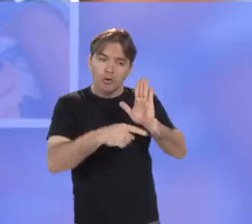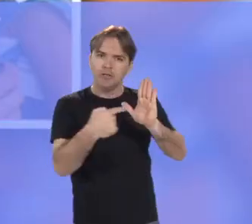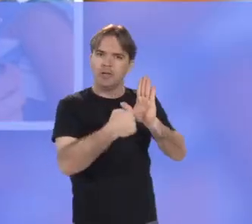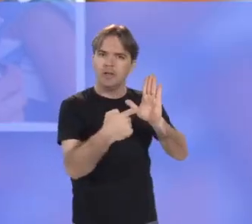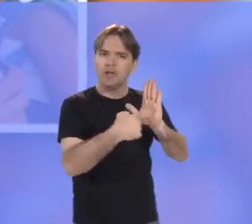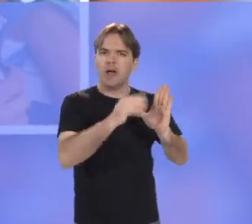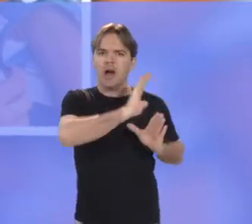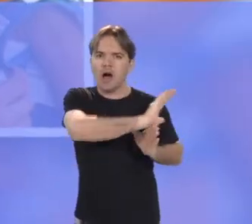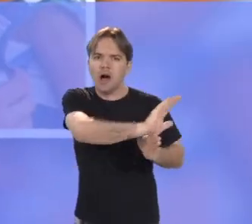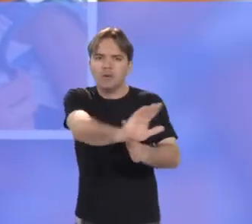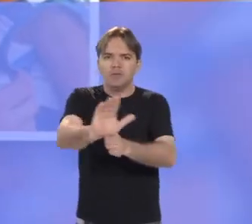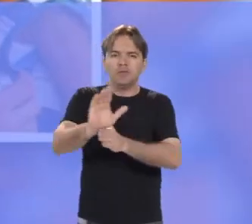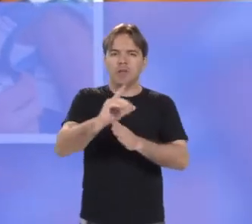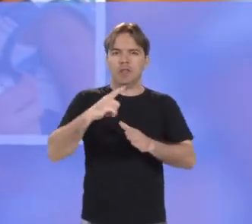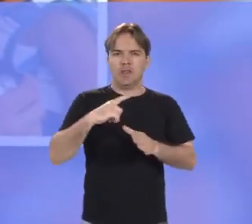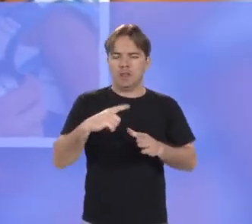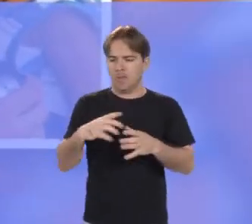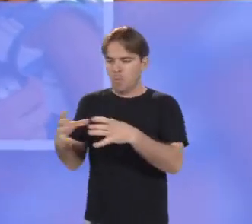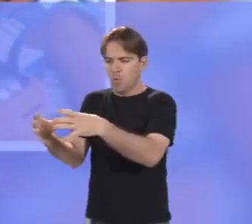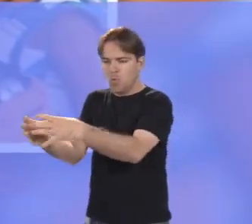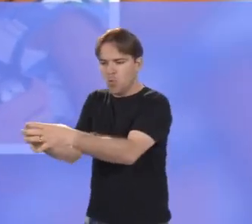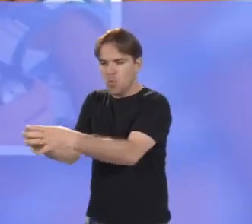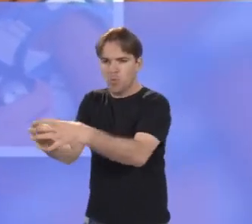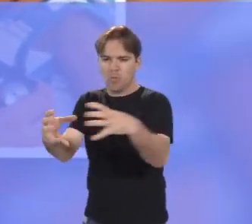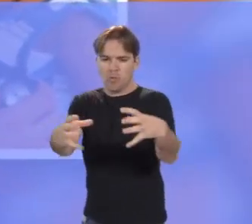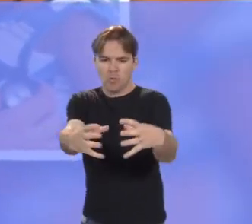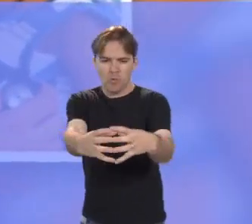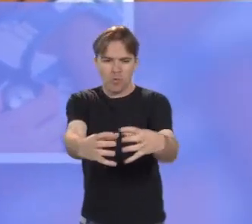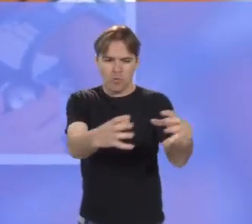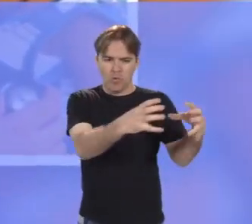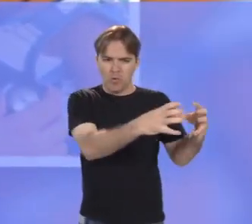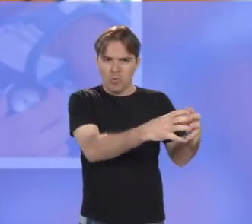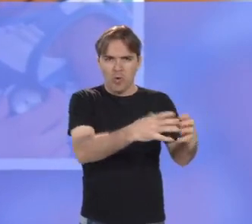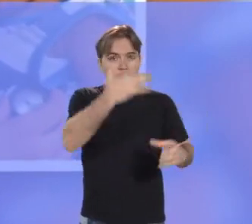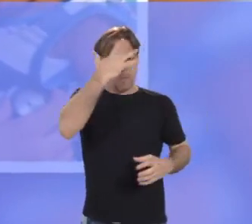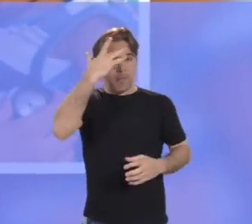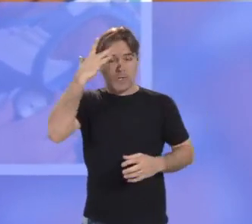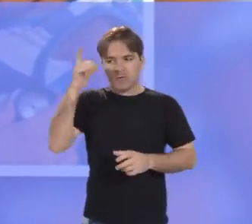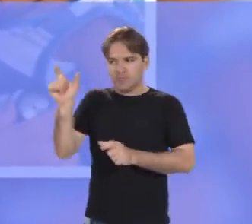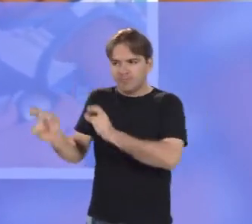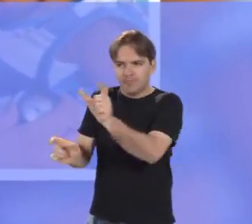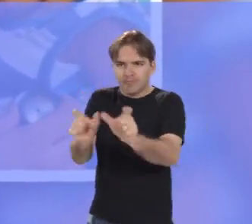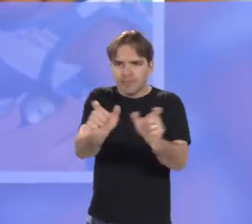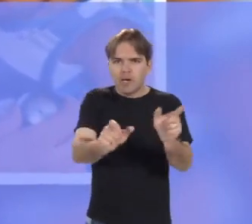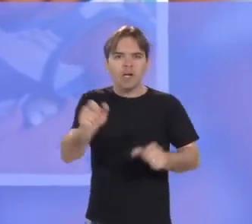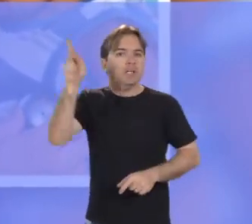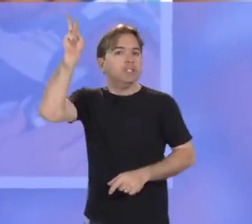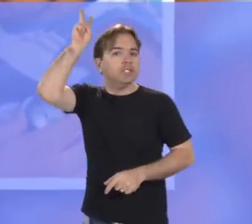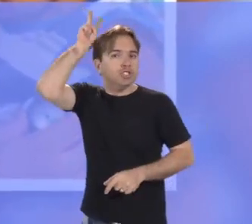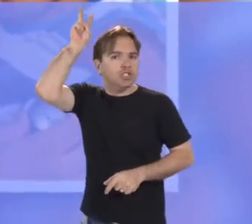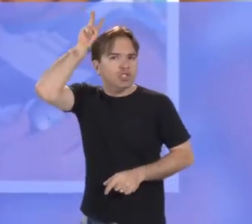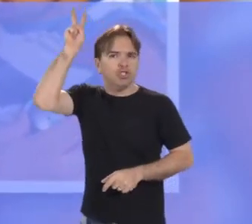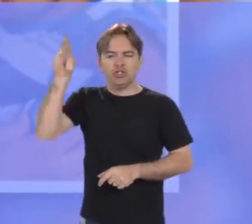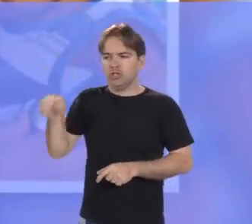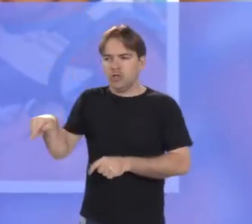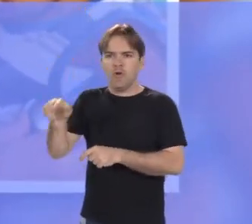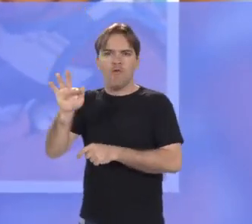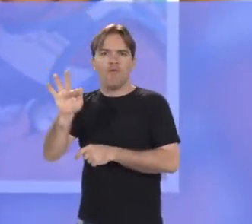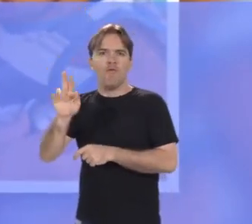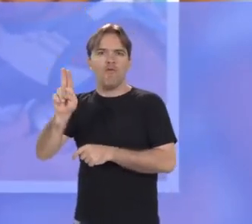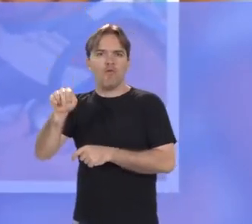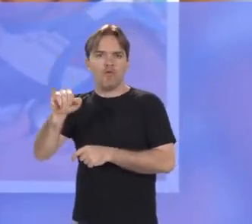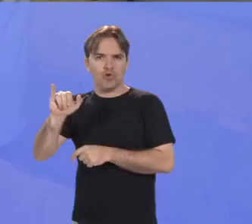nós utilizamos 3 grupos de pessoas. Nós investigamos a comunidade indígena Funiô, em Águas